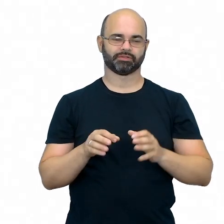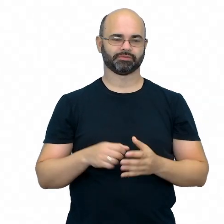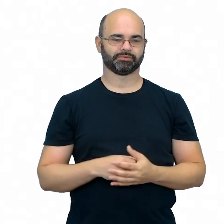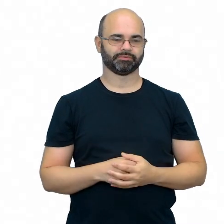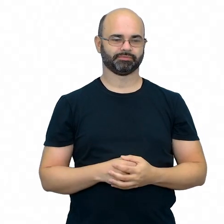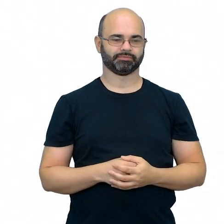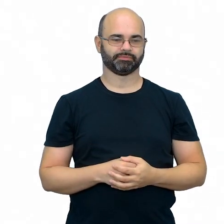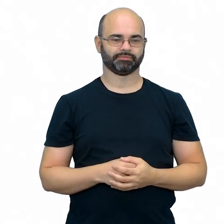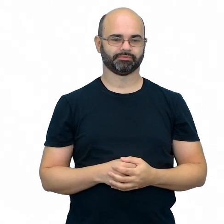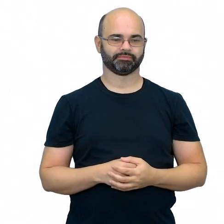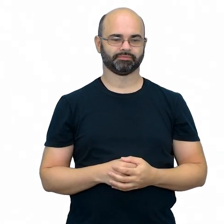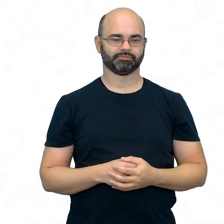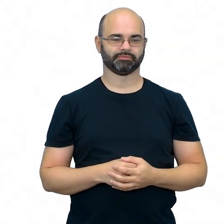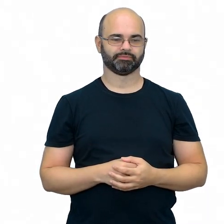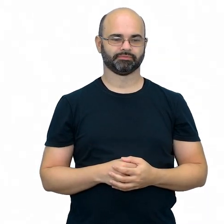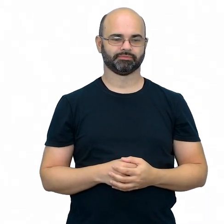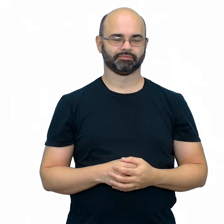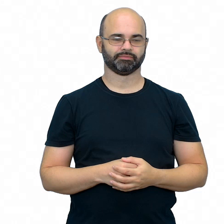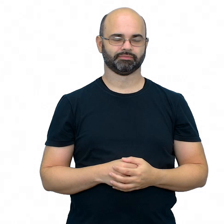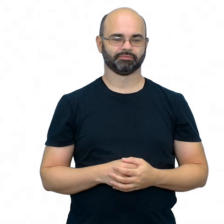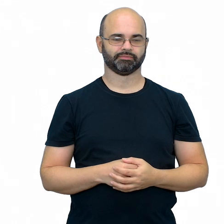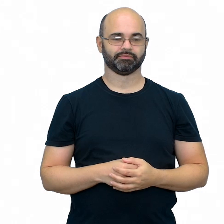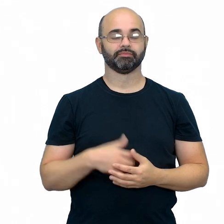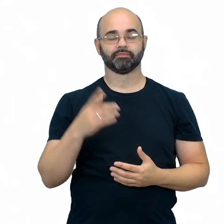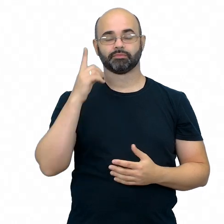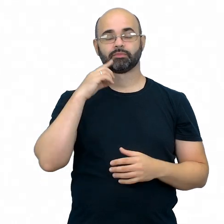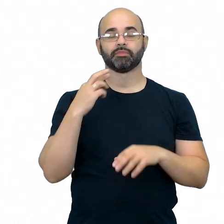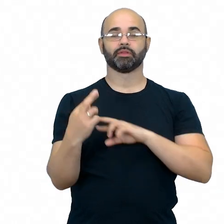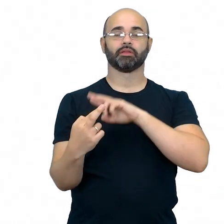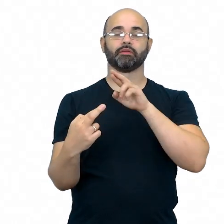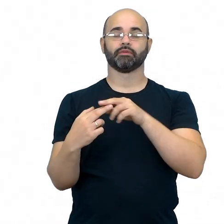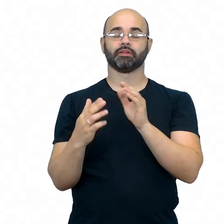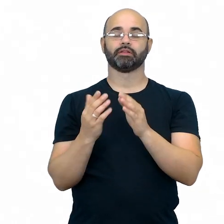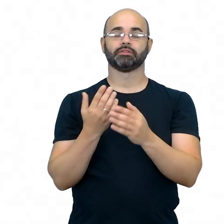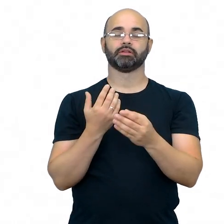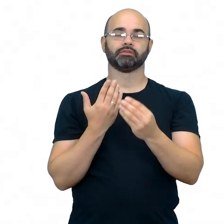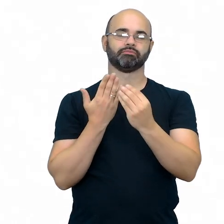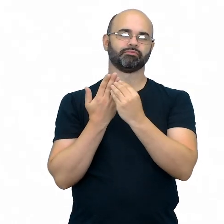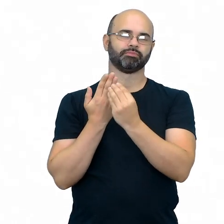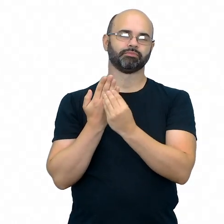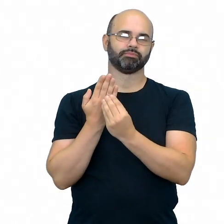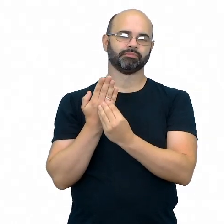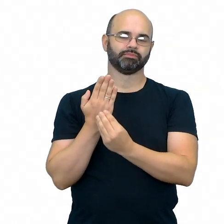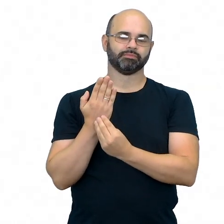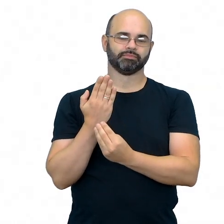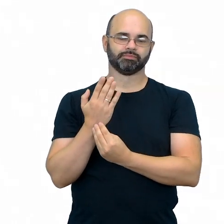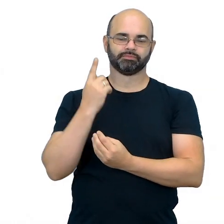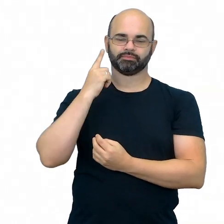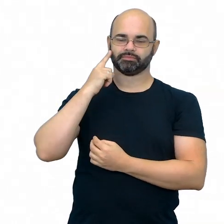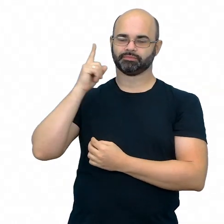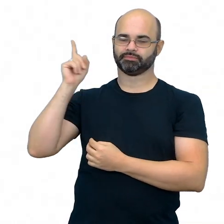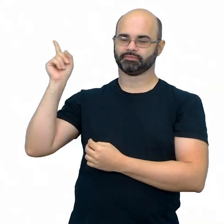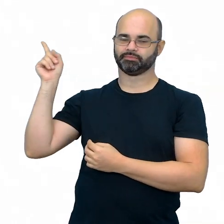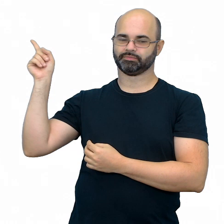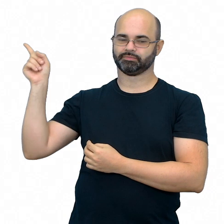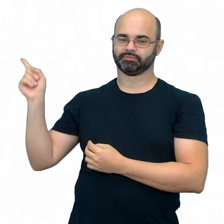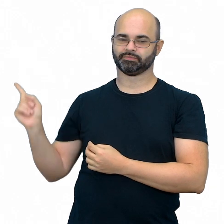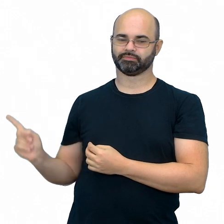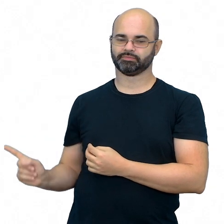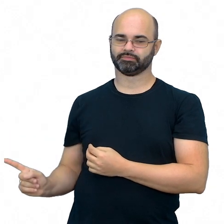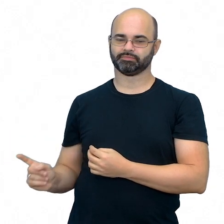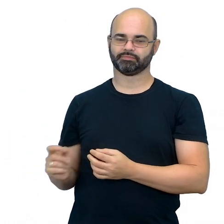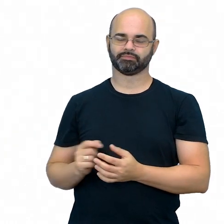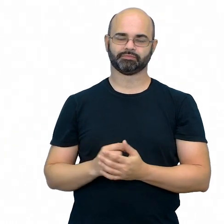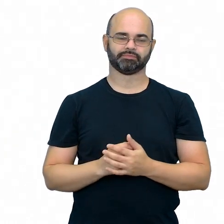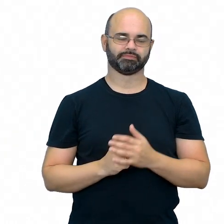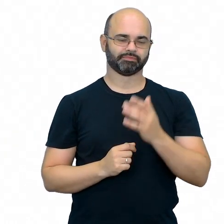Bom, essas são as nossas referências. É importante a gente destacar aqui o quanto nós estamos estudando nessas metodologias ativas,